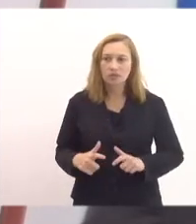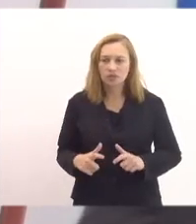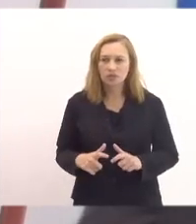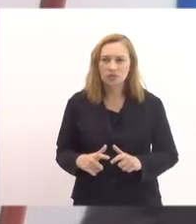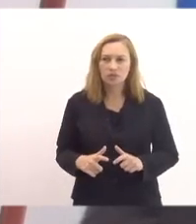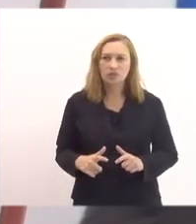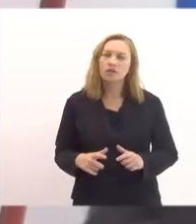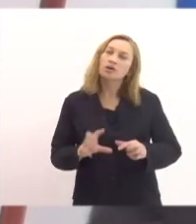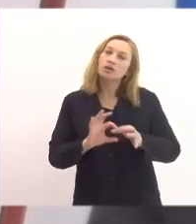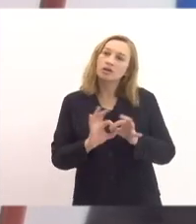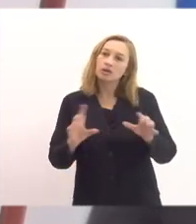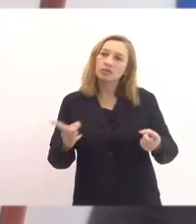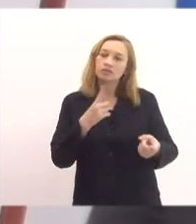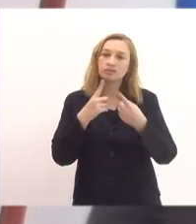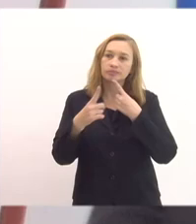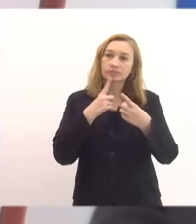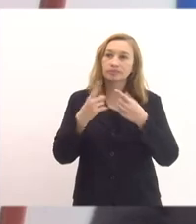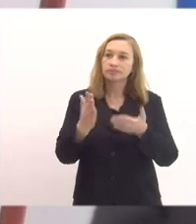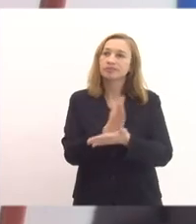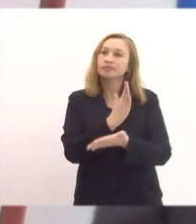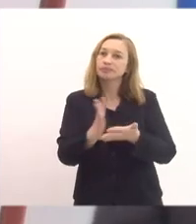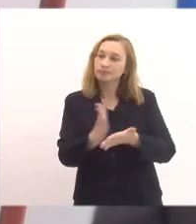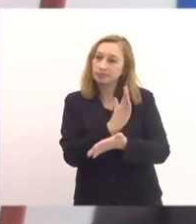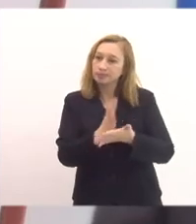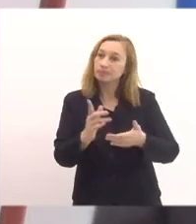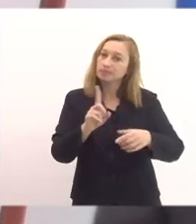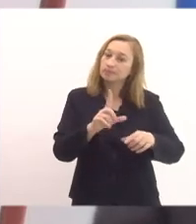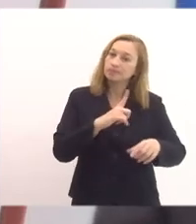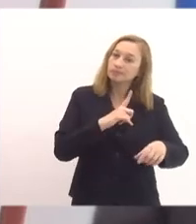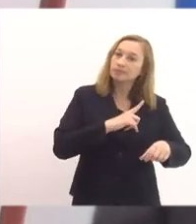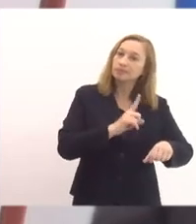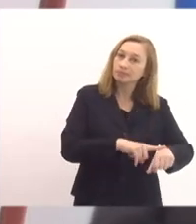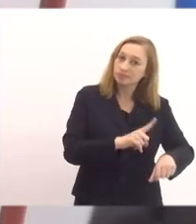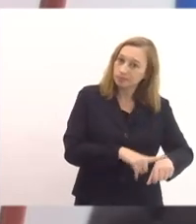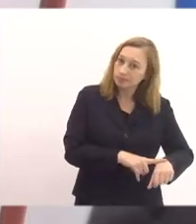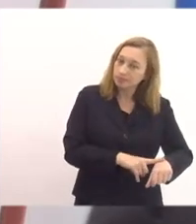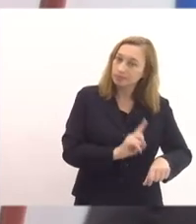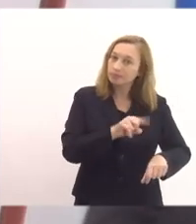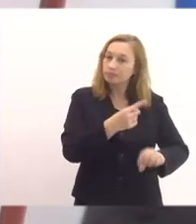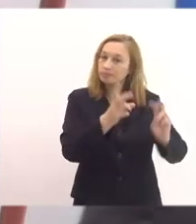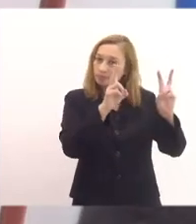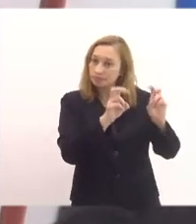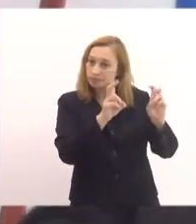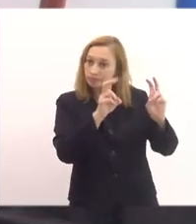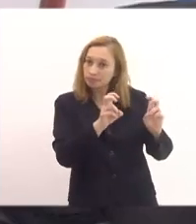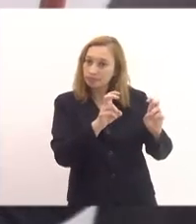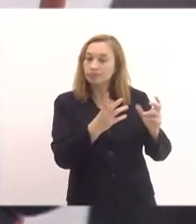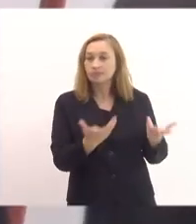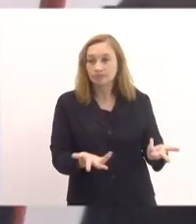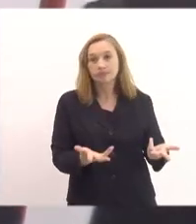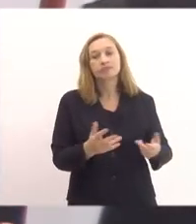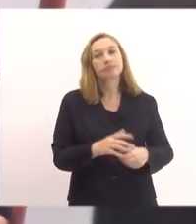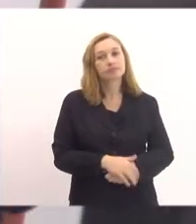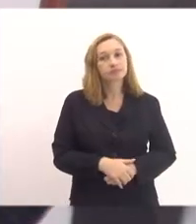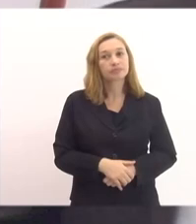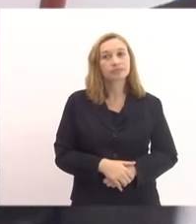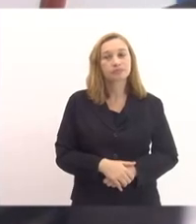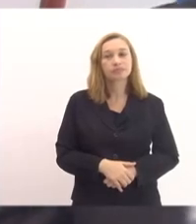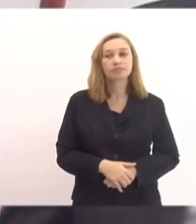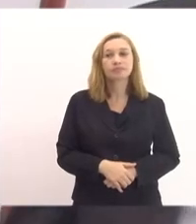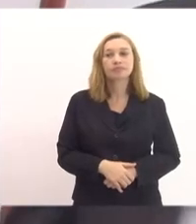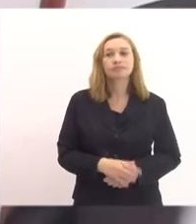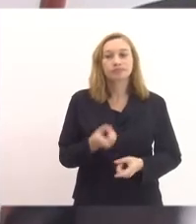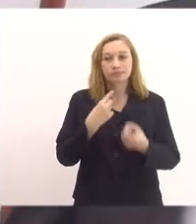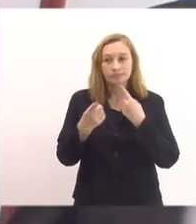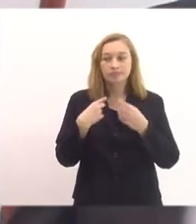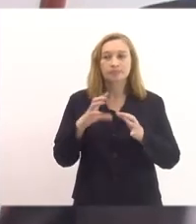aberto para o diálogo. Coisas que muitas vezes a gente esbarrou em outros momentos, não só com o bombeiro, não, mas com outras corporações. Então, o fato de estar aberto ao